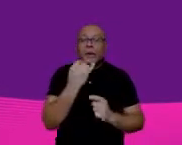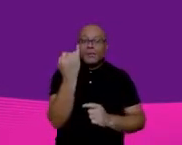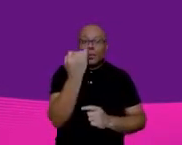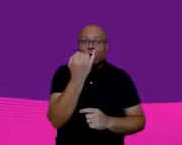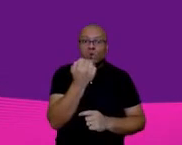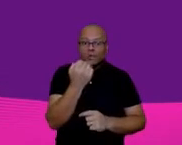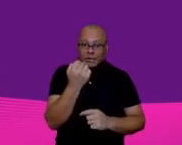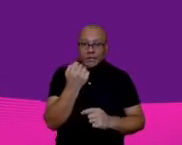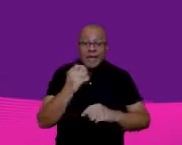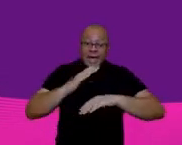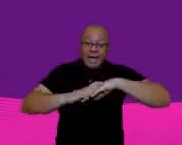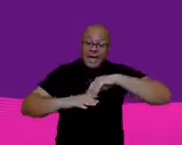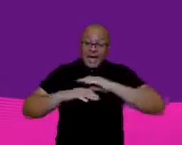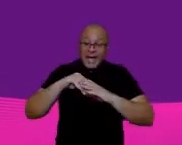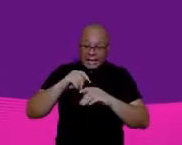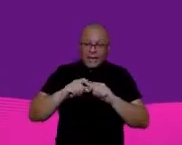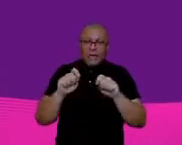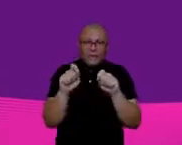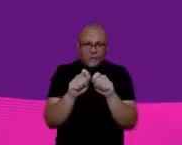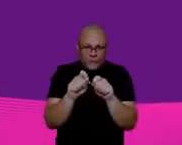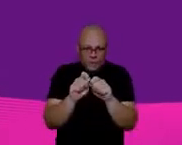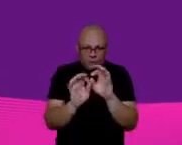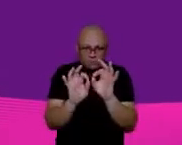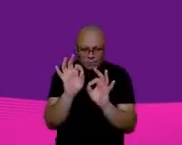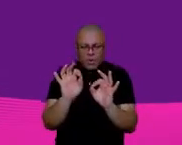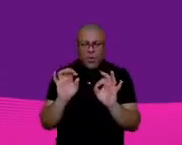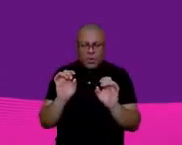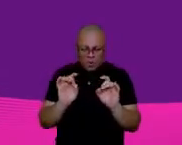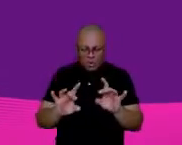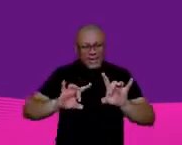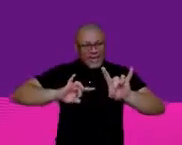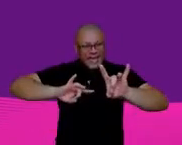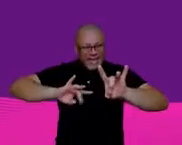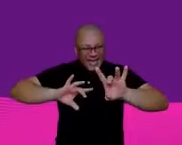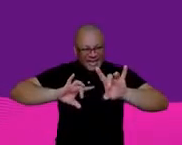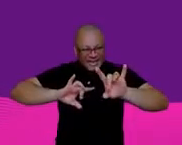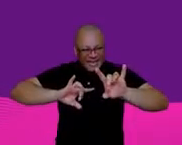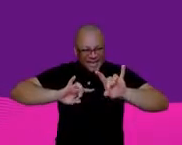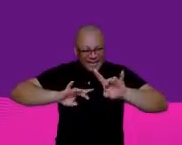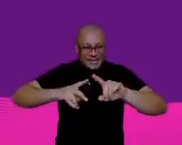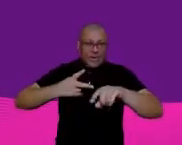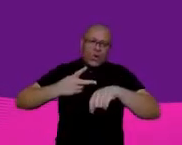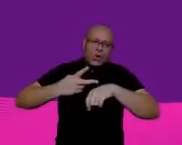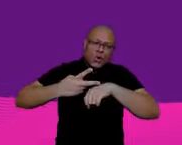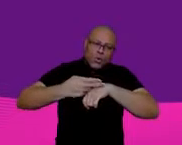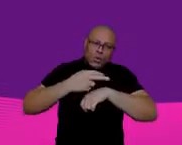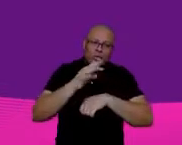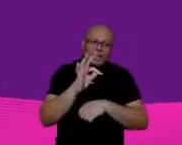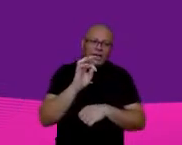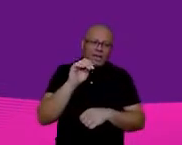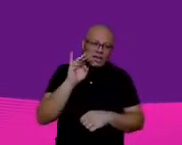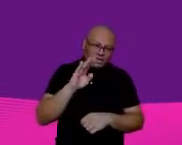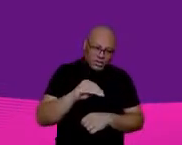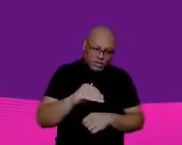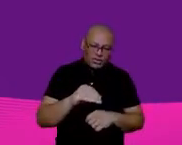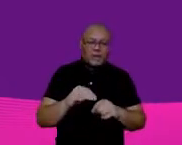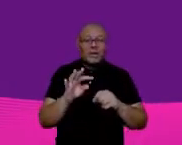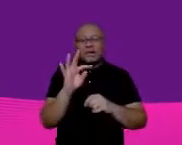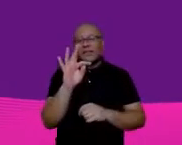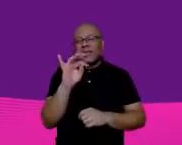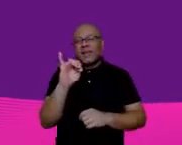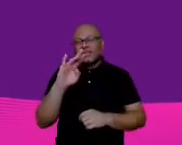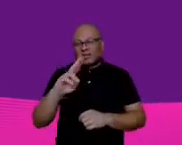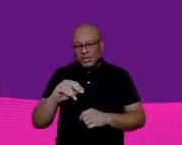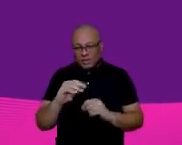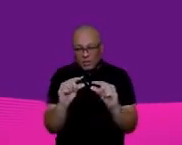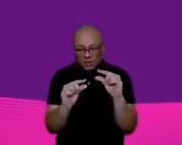Eu posso fazer essa técnica de ressecção medial, o corte na tíbia, a secção na tíbia, e com essa